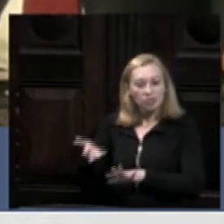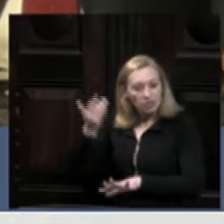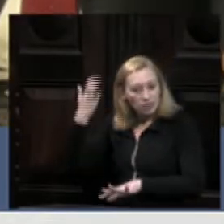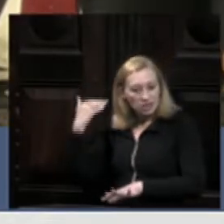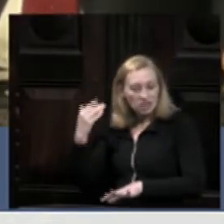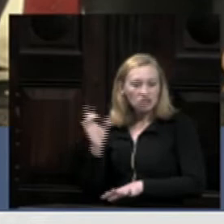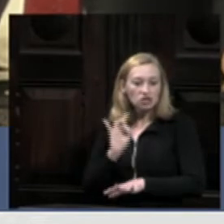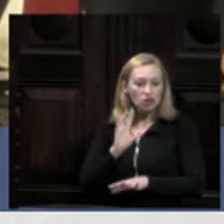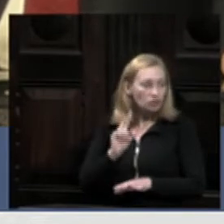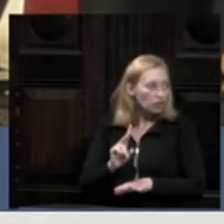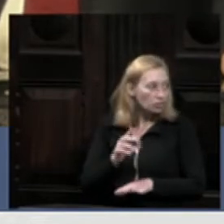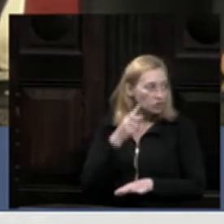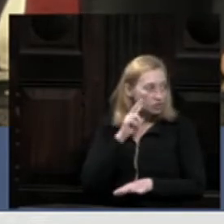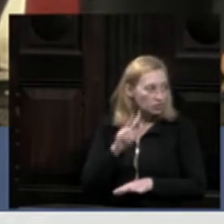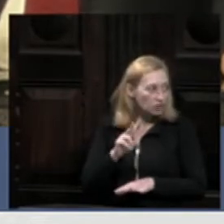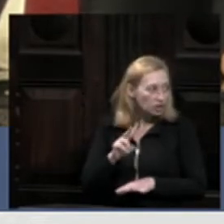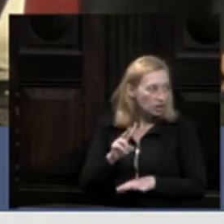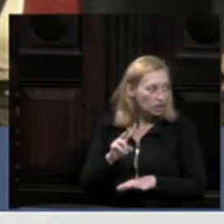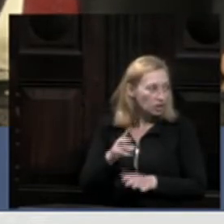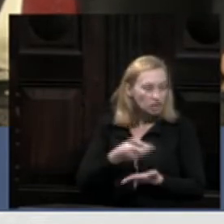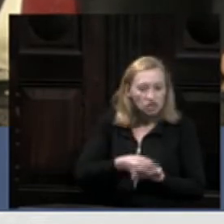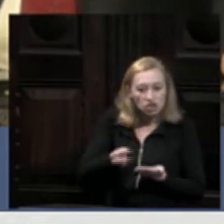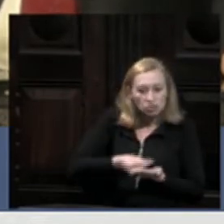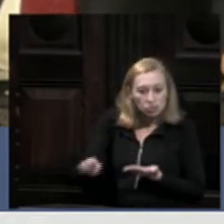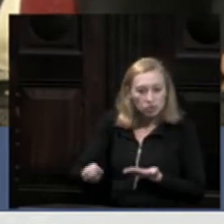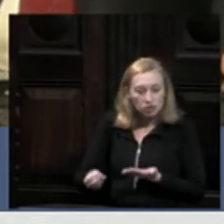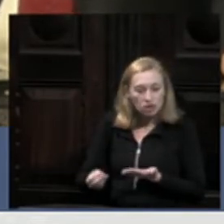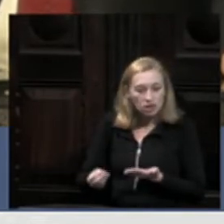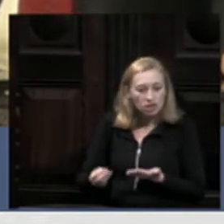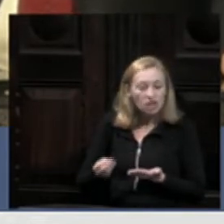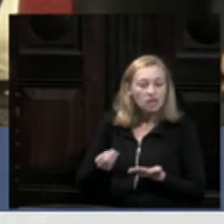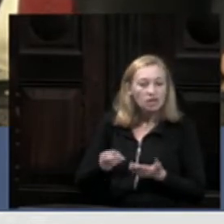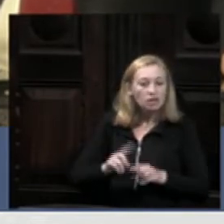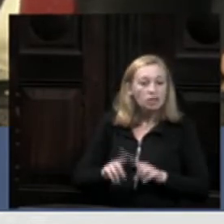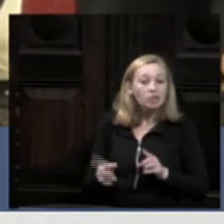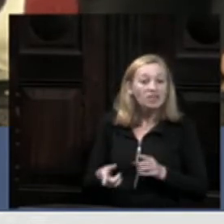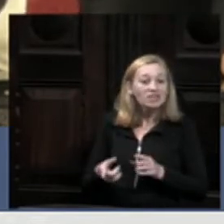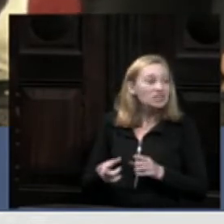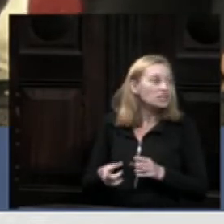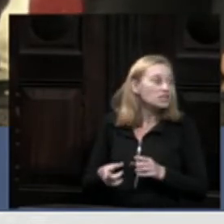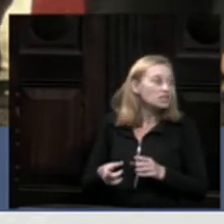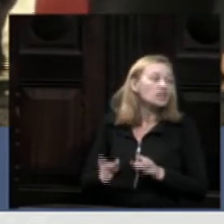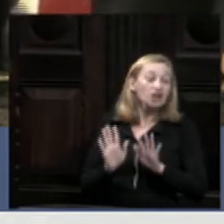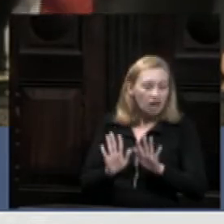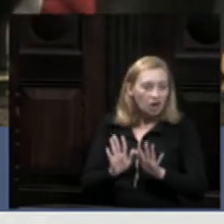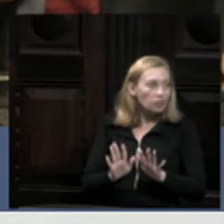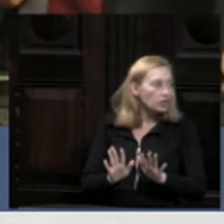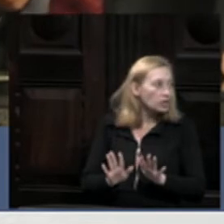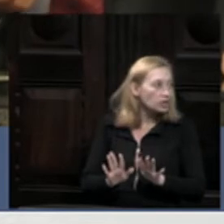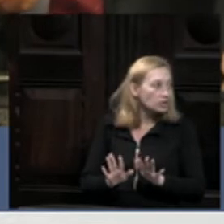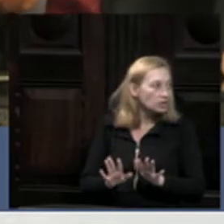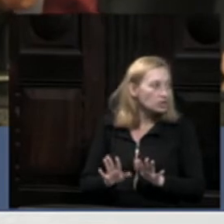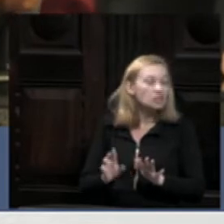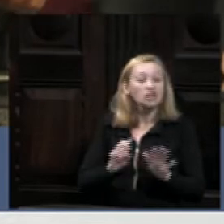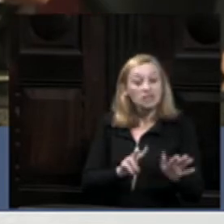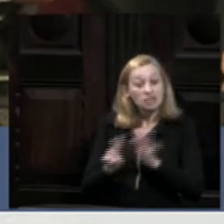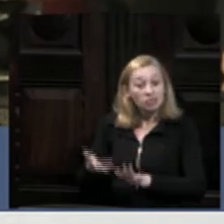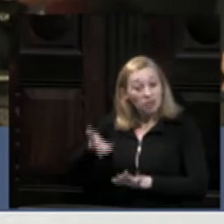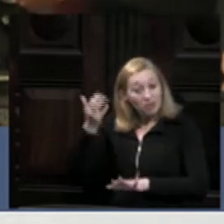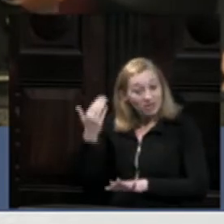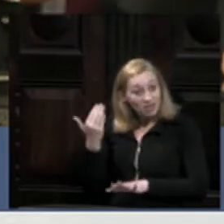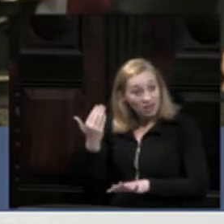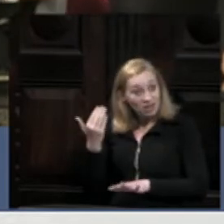pauta caiu, nós vamos distribuir pela... Não, mas é um que já caiu há duas semanas. Vossa Excelência, tá bom. Como passou a semana passada,